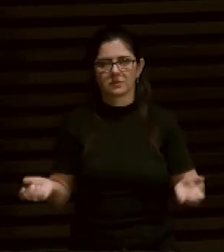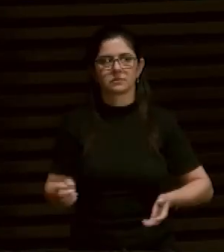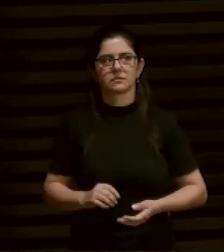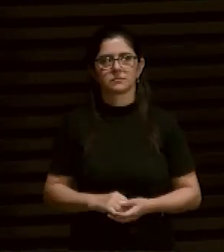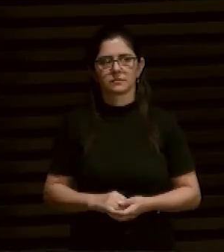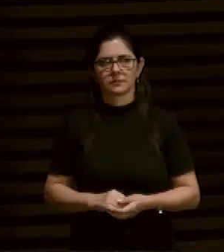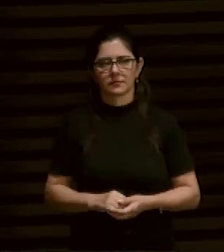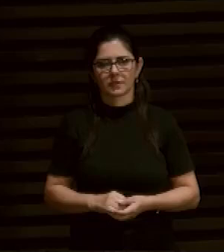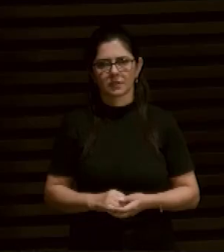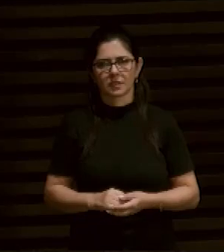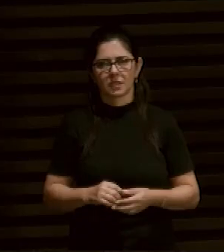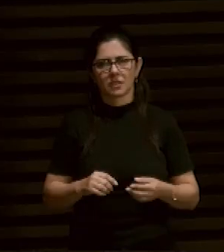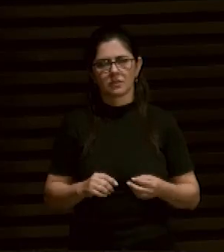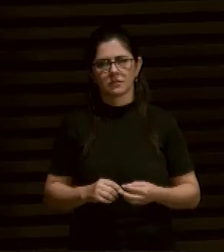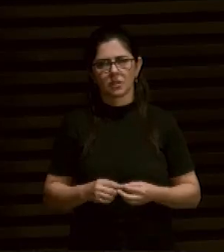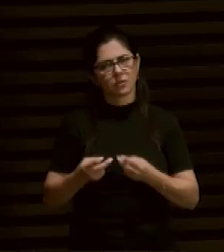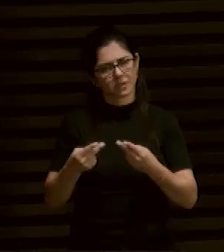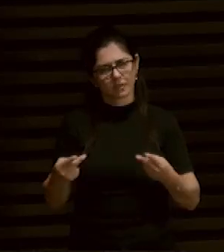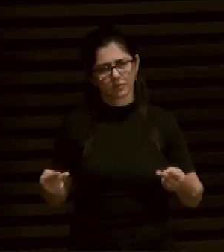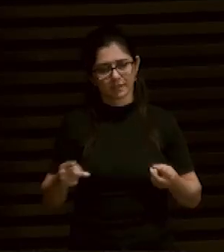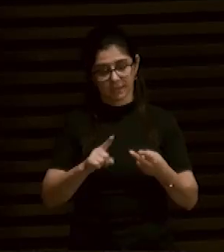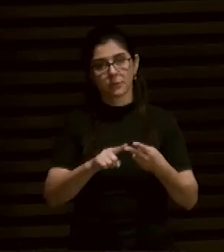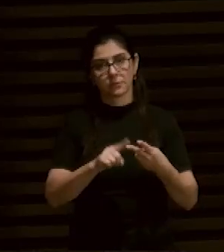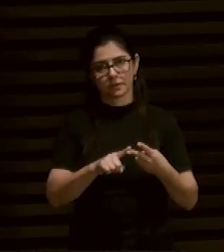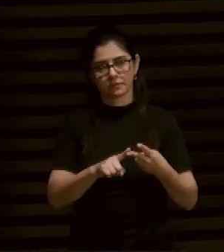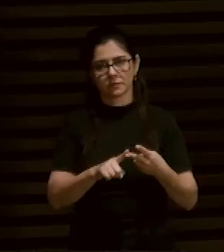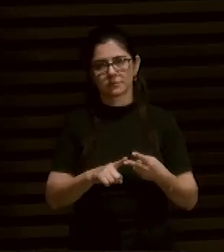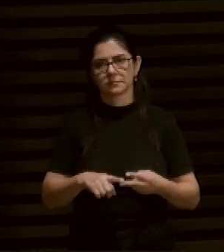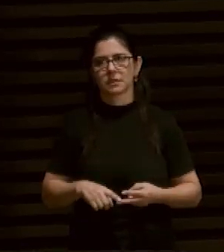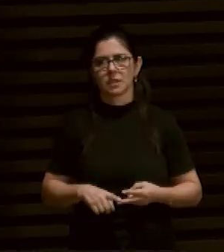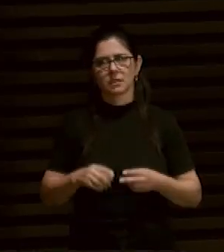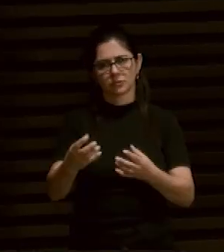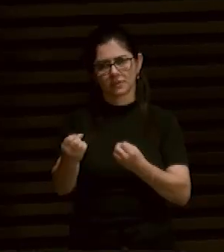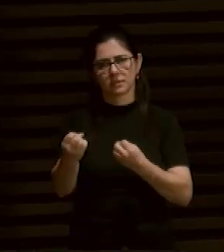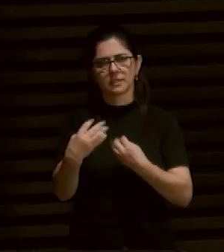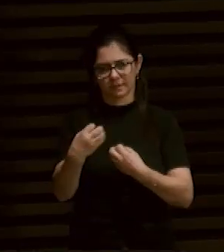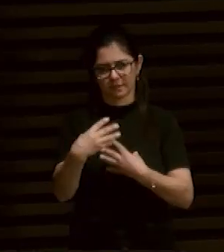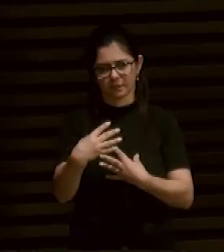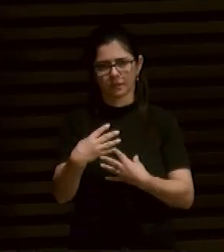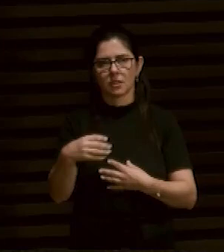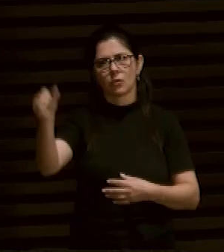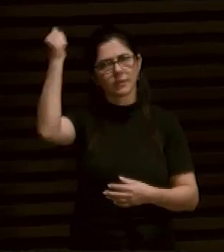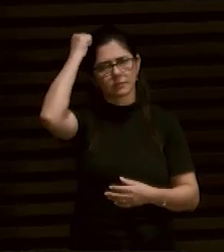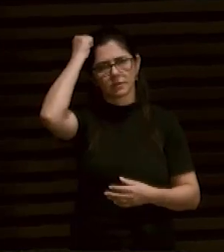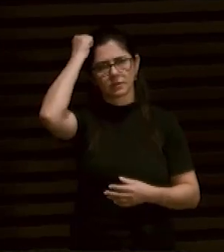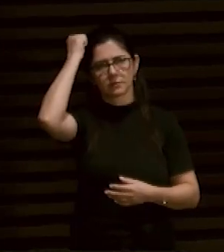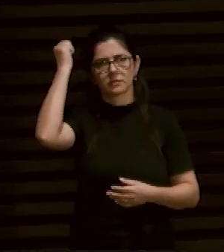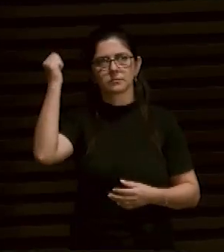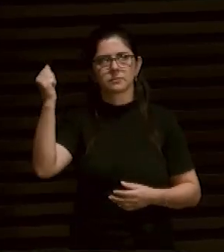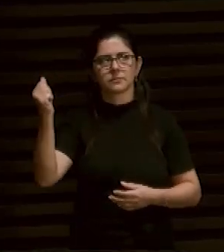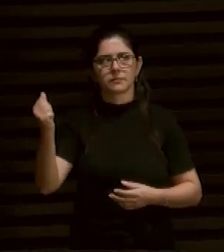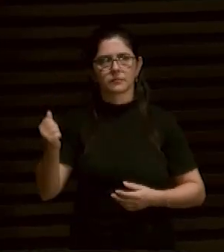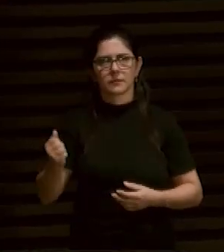mesmos. Outra coisa, meus irmãos, segunda coisa que essa história nos ensina, é que o arrependimento, ele não basta você confessar com a sua